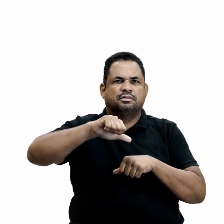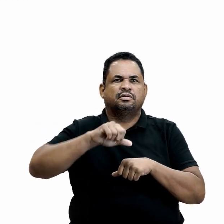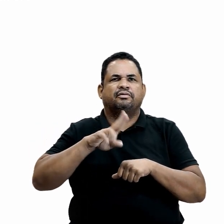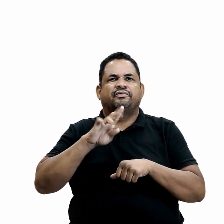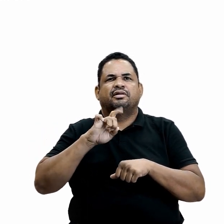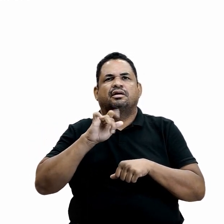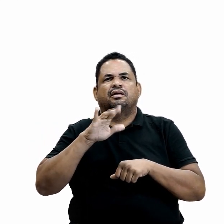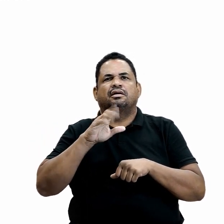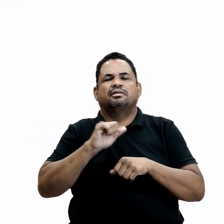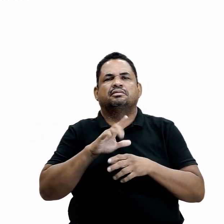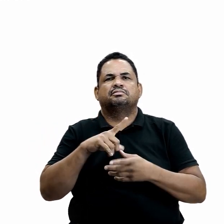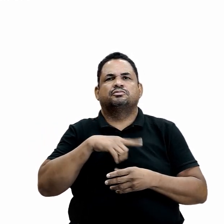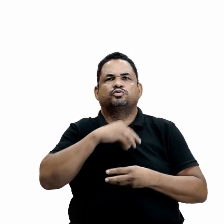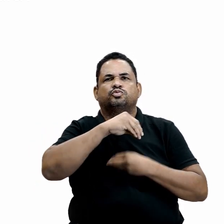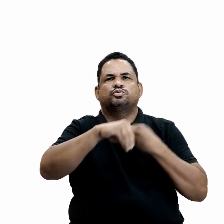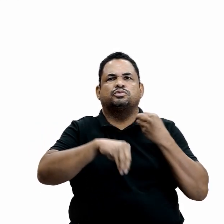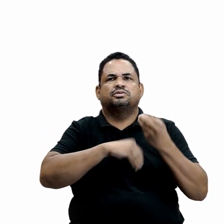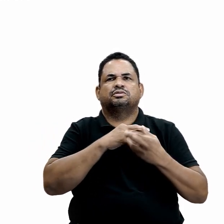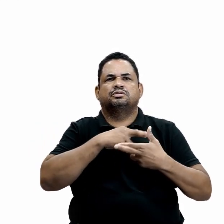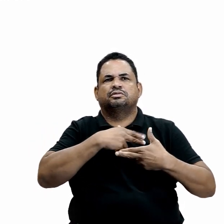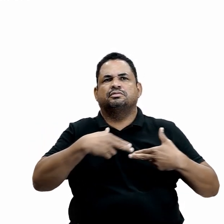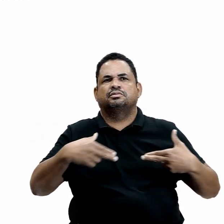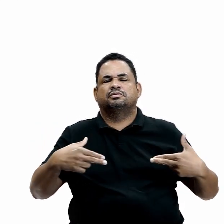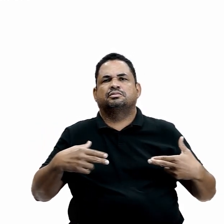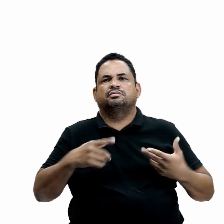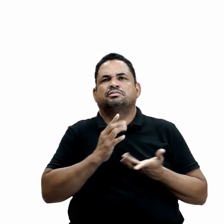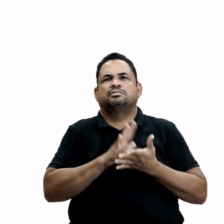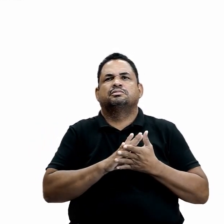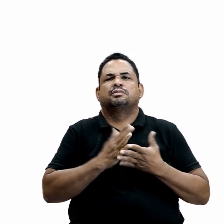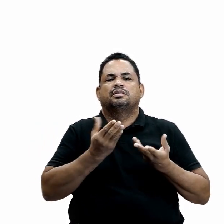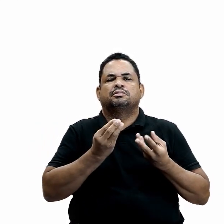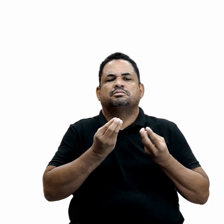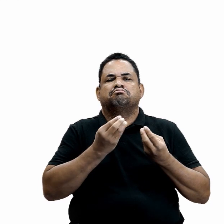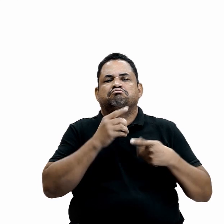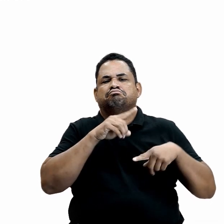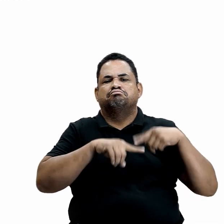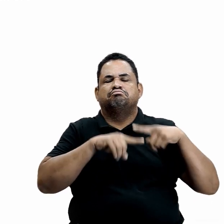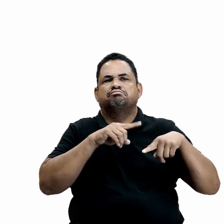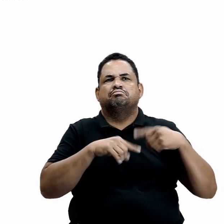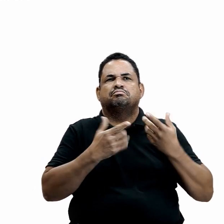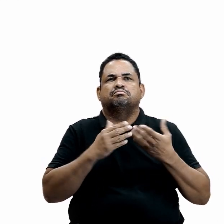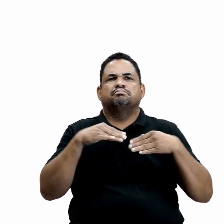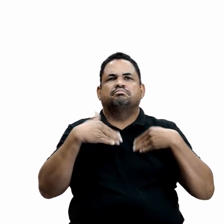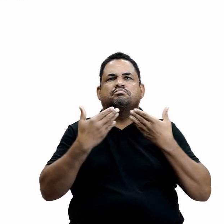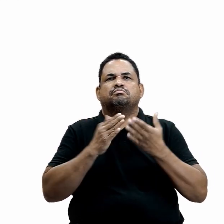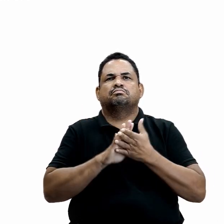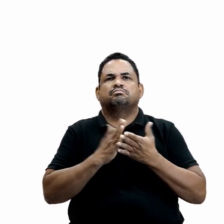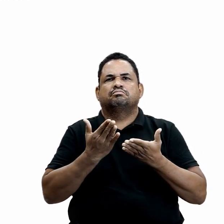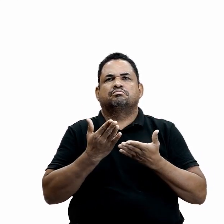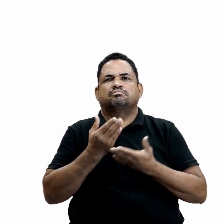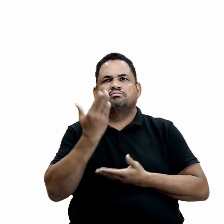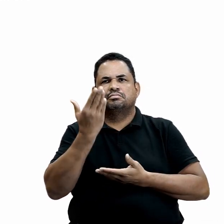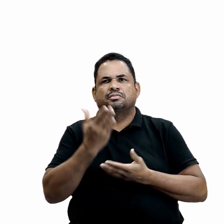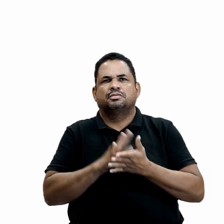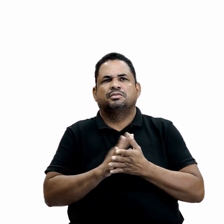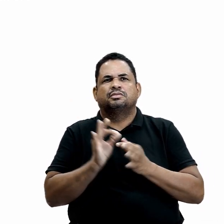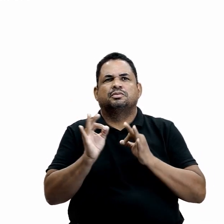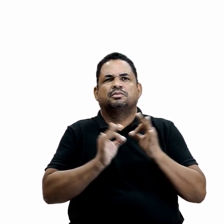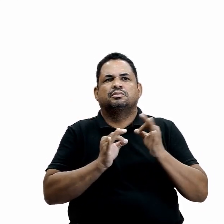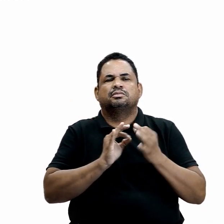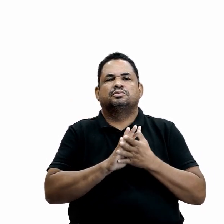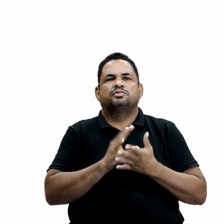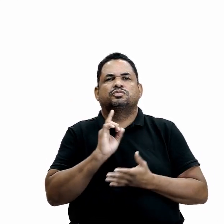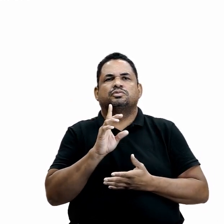aluno. O vinagre é uma mistura de vários componentes. Mas, para essa questão, vamos considerá-lo como sendo